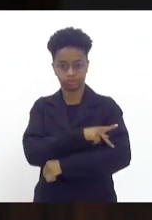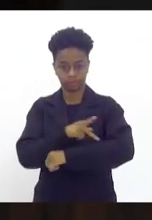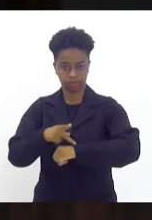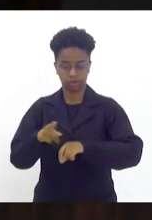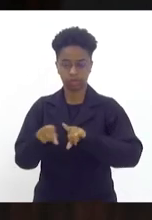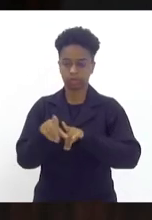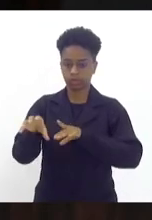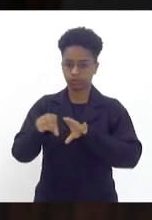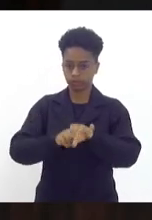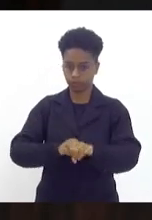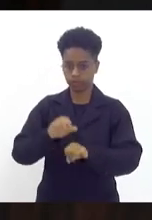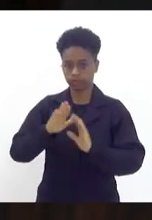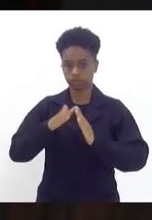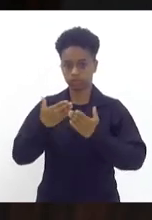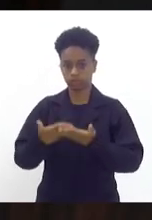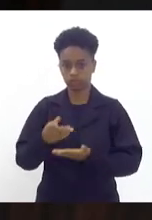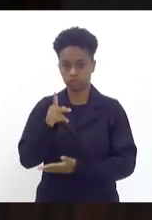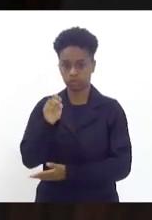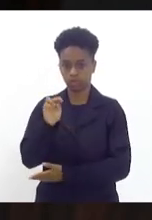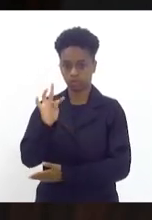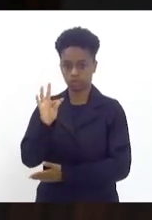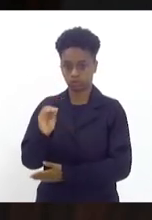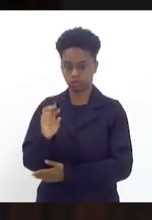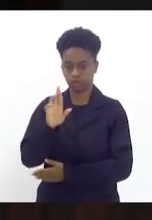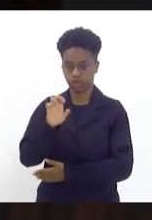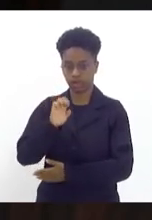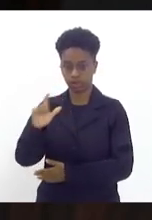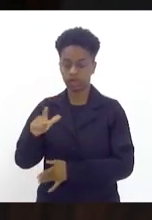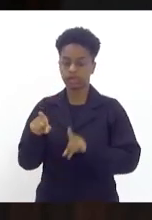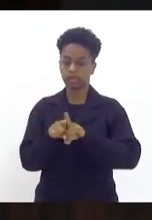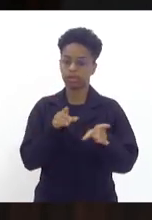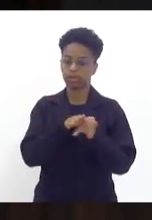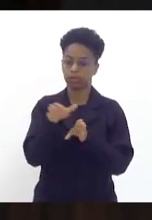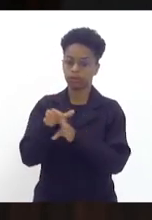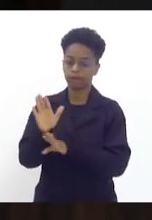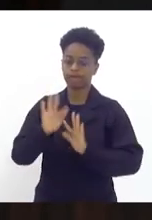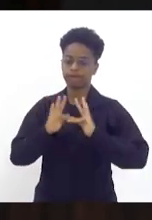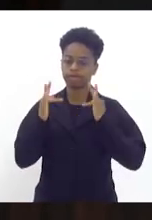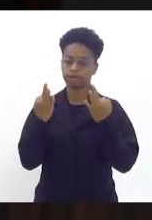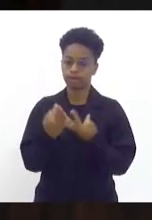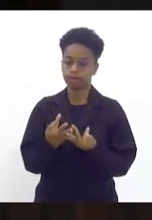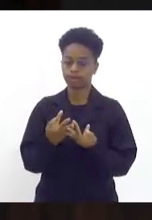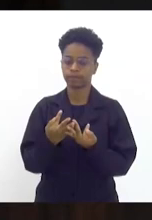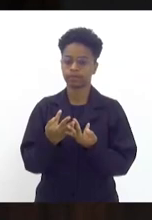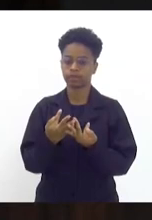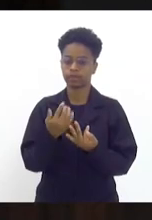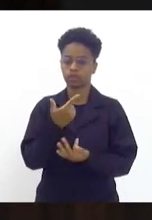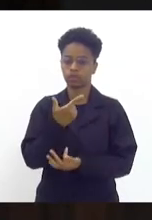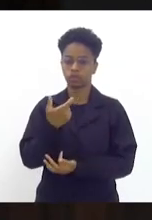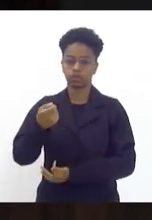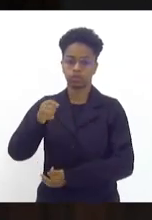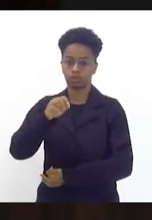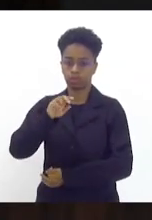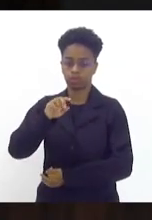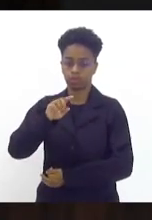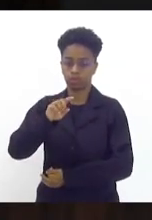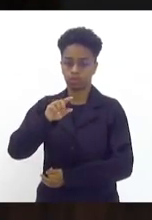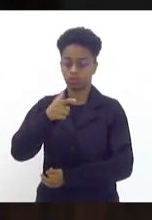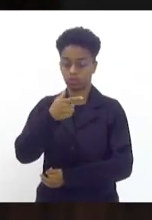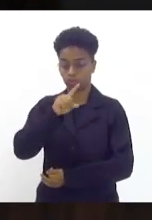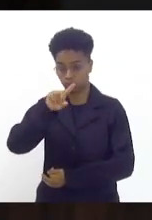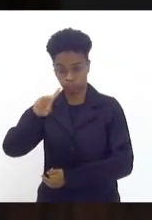de formação do Colégio Porto Real e orientadora familiar para mais de 2 mil alunas